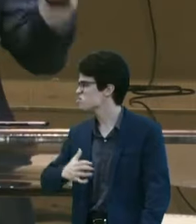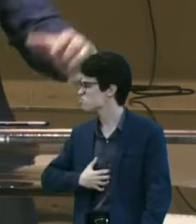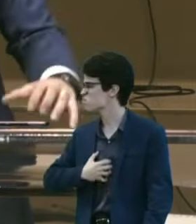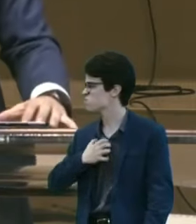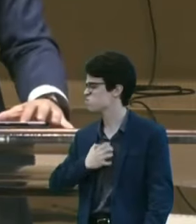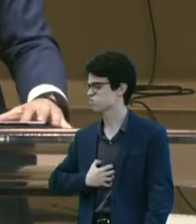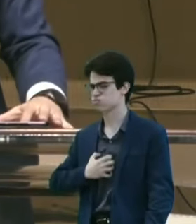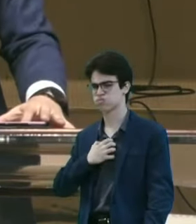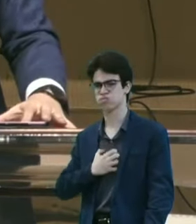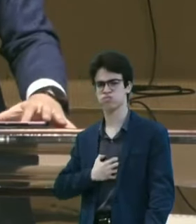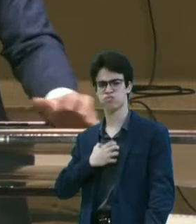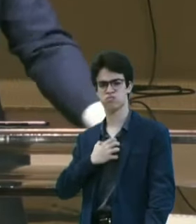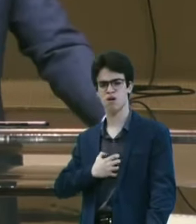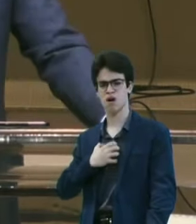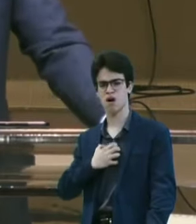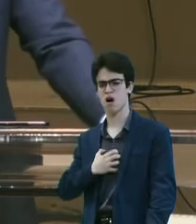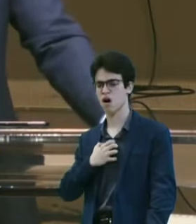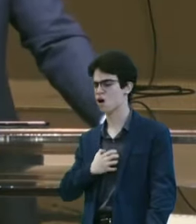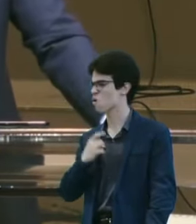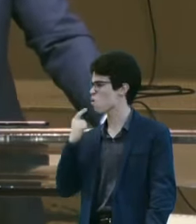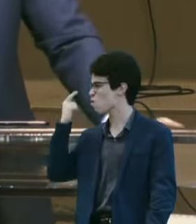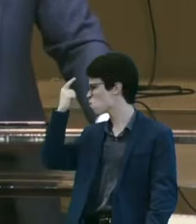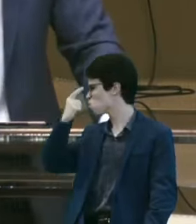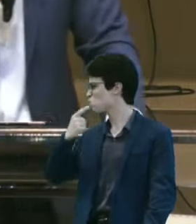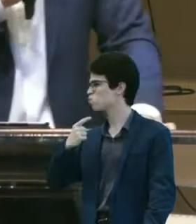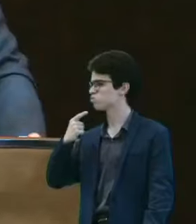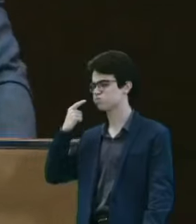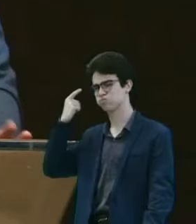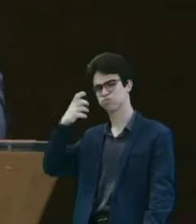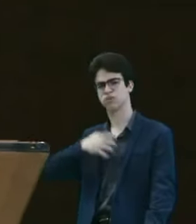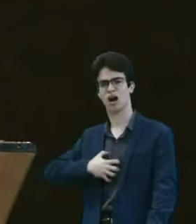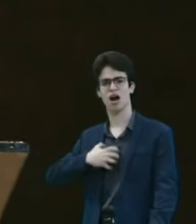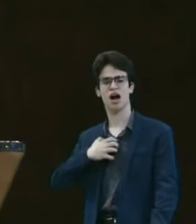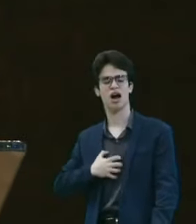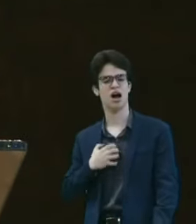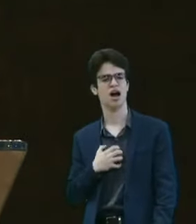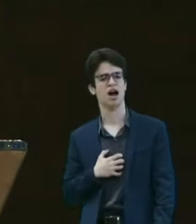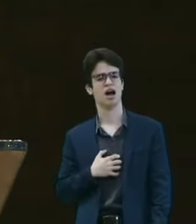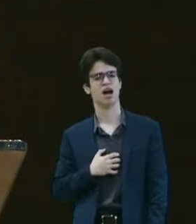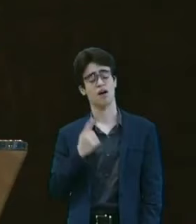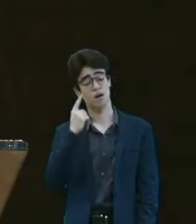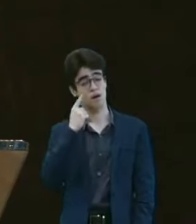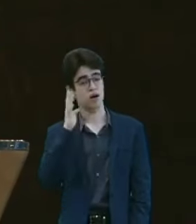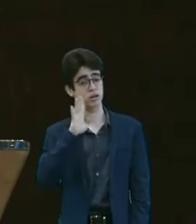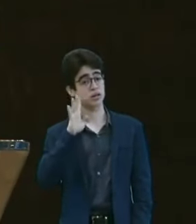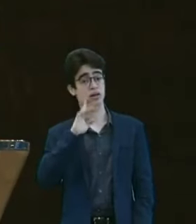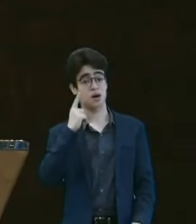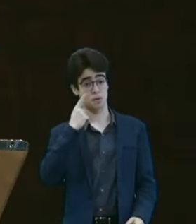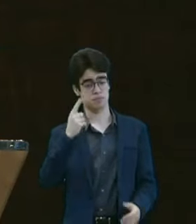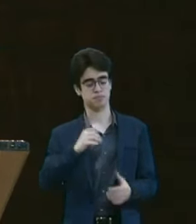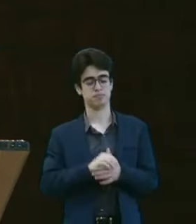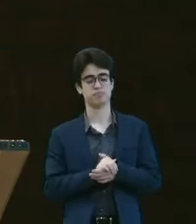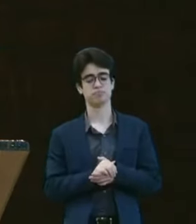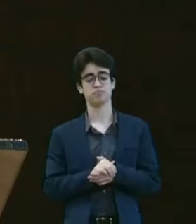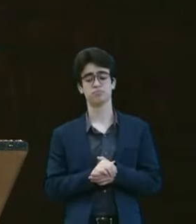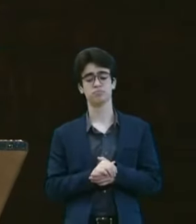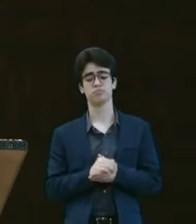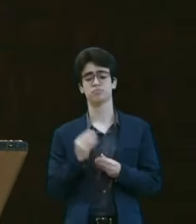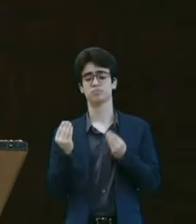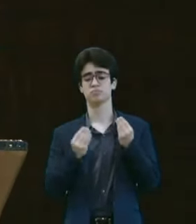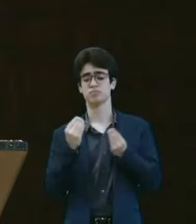o seu rosto se transtornou. É muito interessante. Uma das maneiras de lidarmos